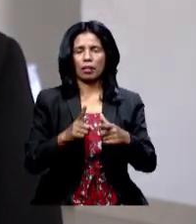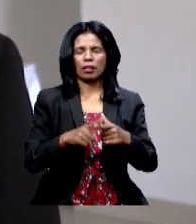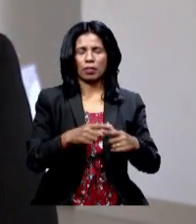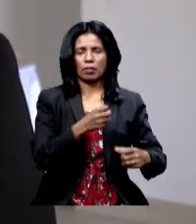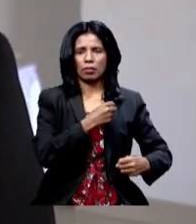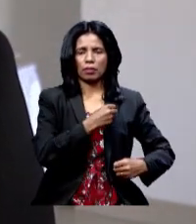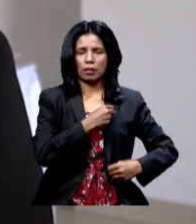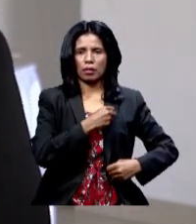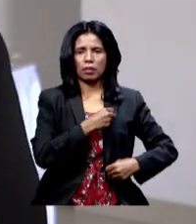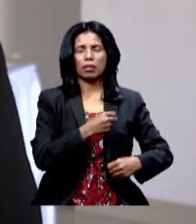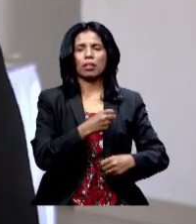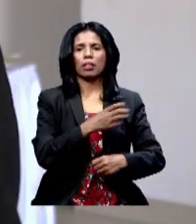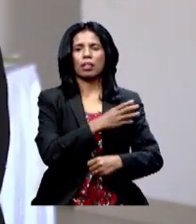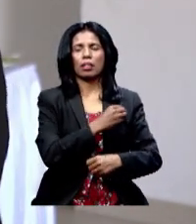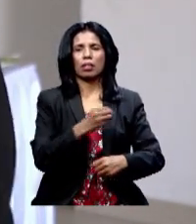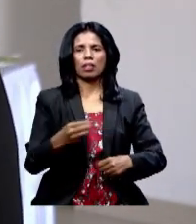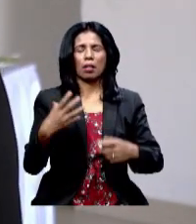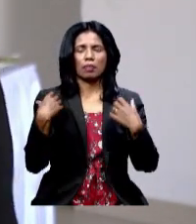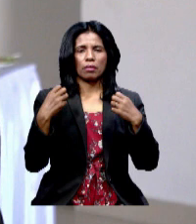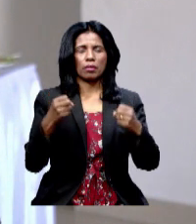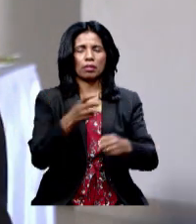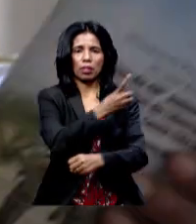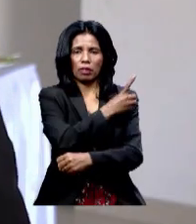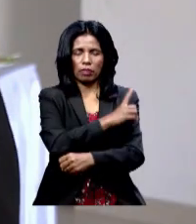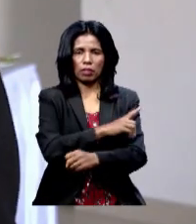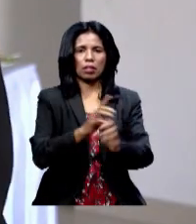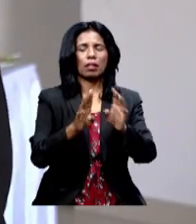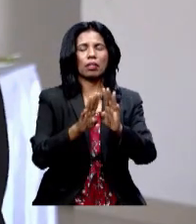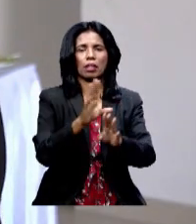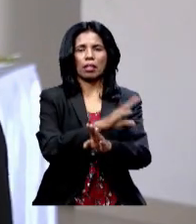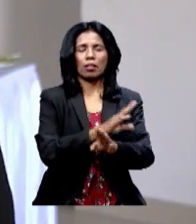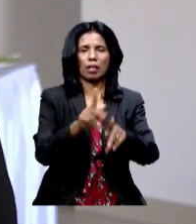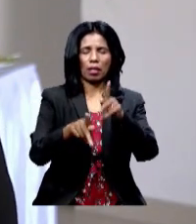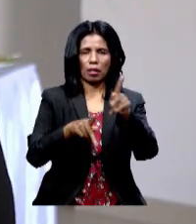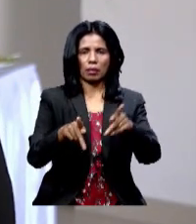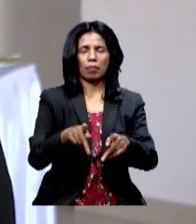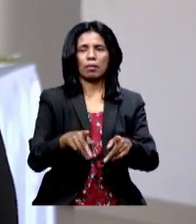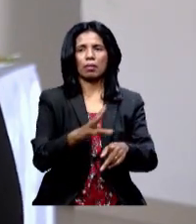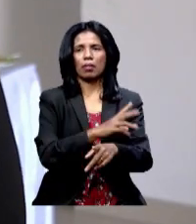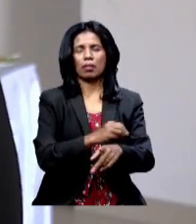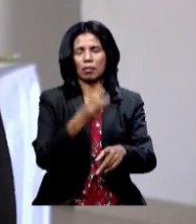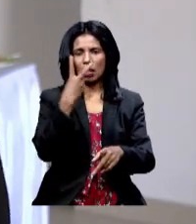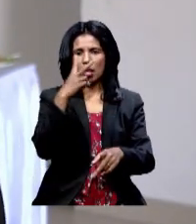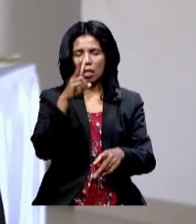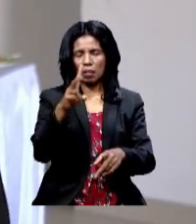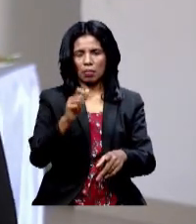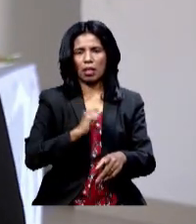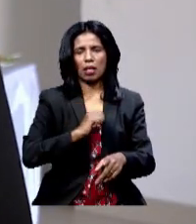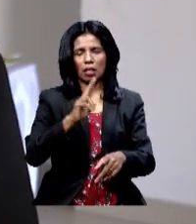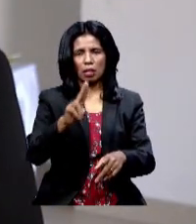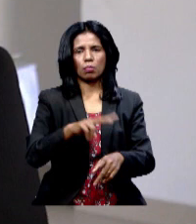defesa do povo mobere. Quando ami controla na situação, aí leumos monuana, malvíssimos